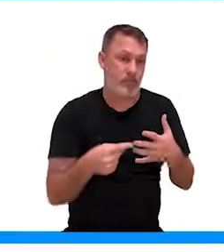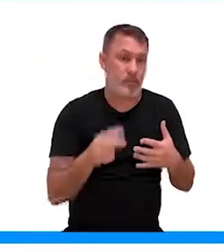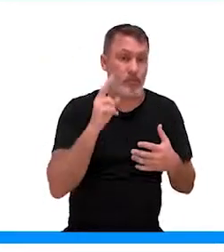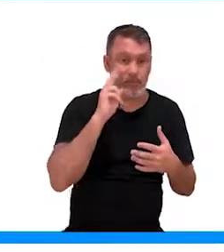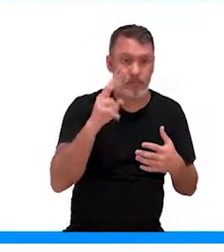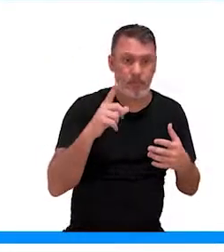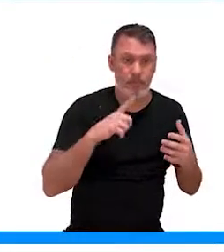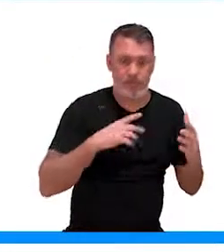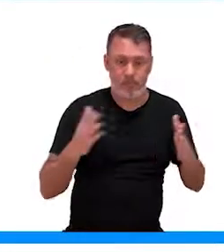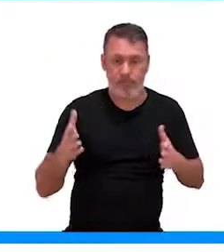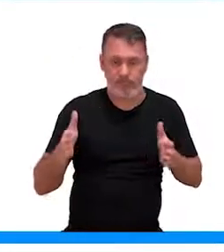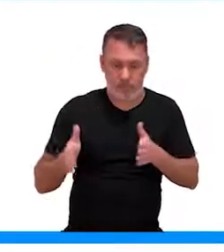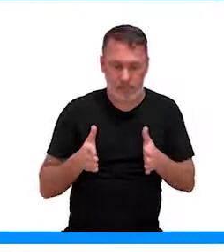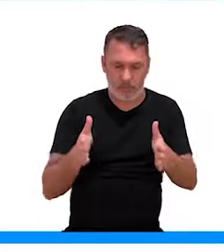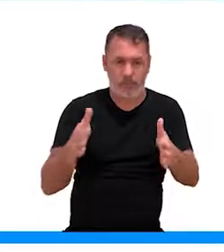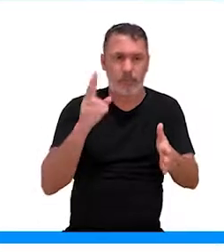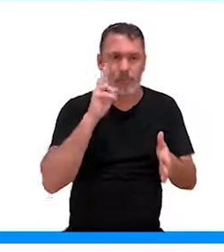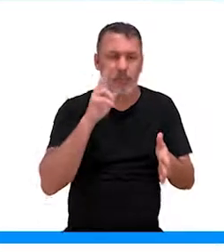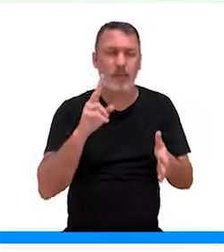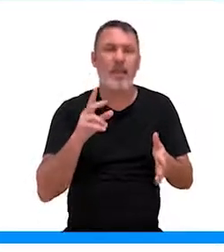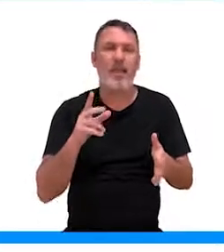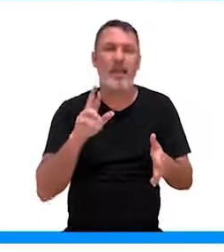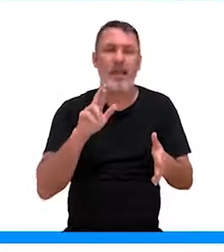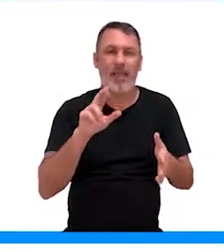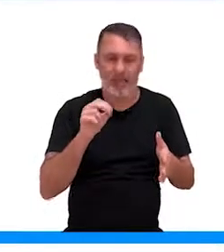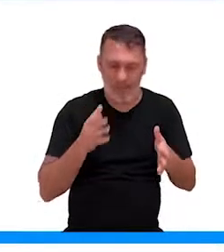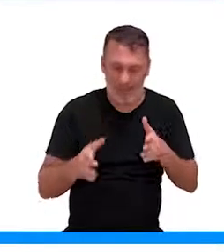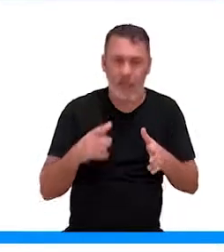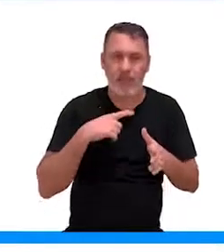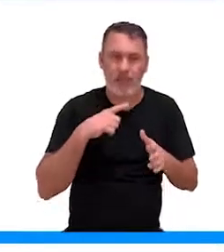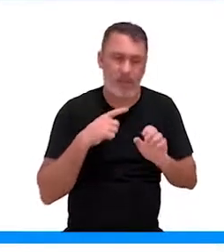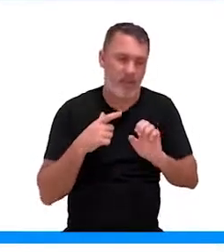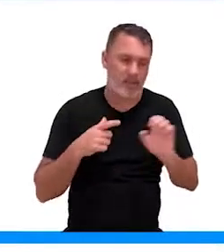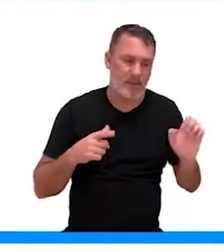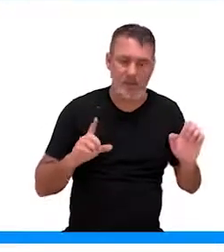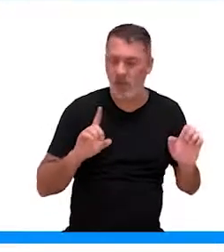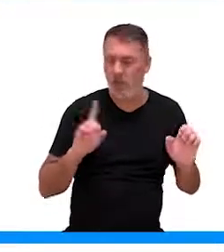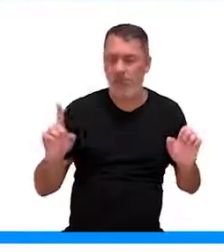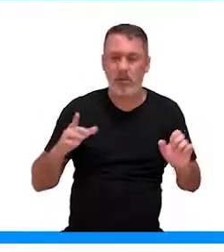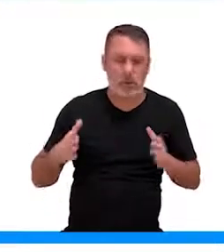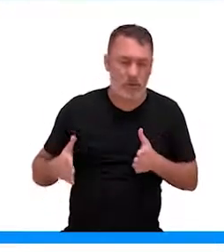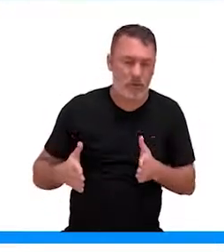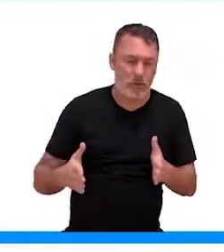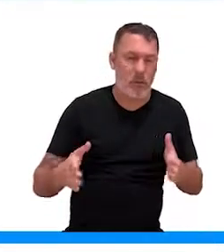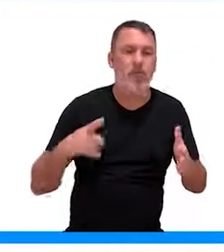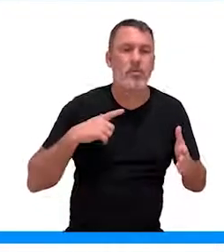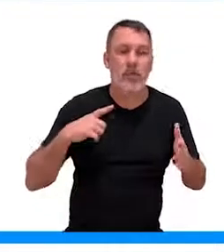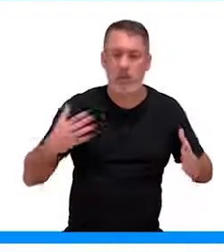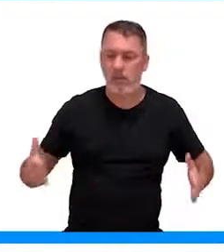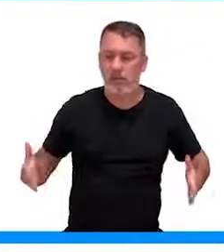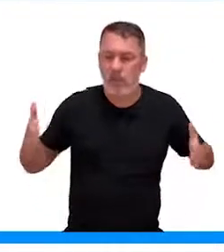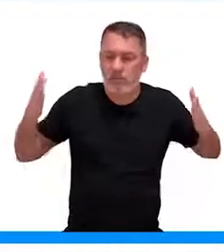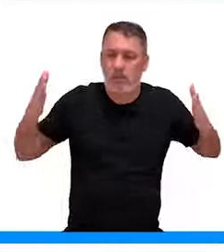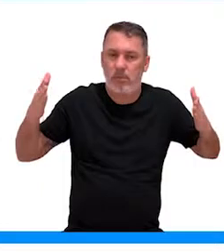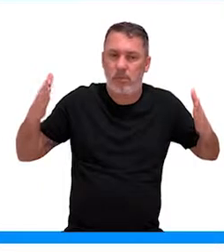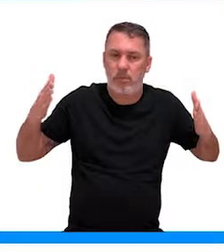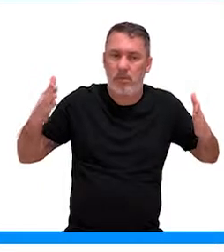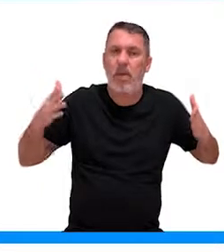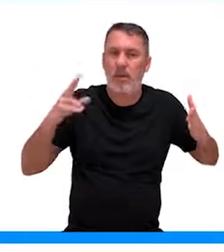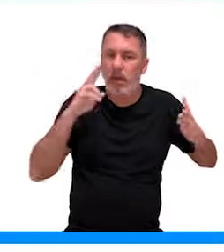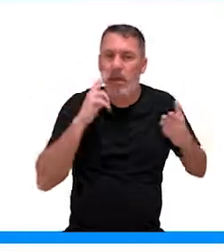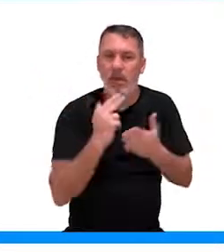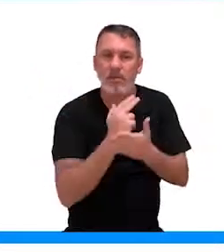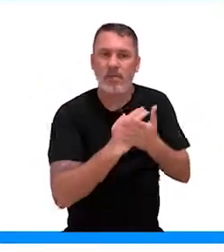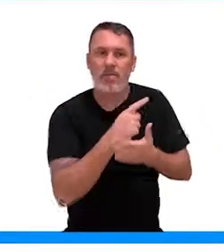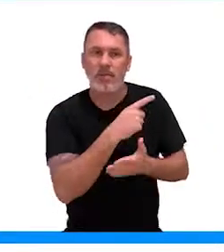da margem, ou seja, a margem esquerda ou direita, eles serão definidos de acordo com a jusante. Então, nesse esqueminha aí, você